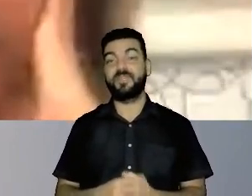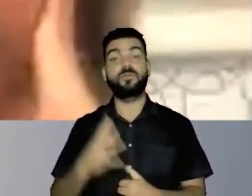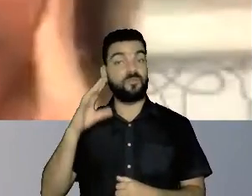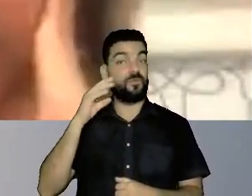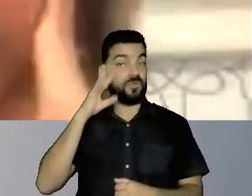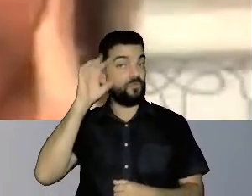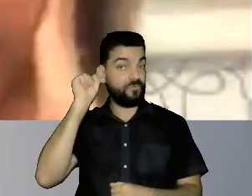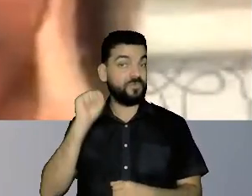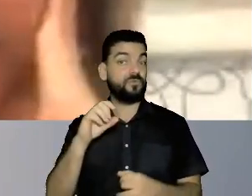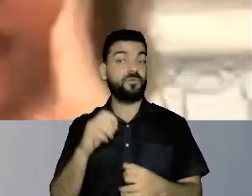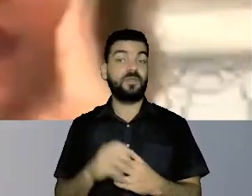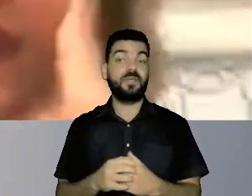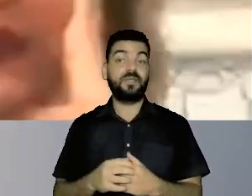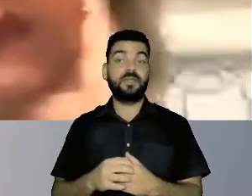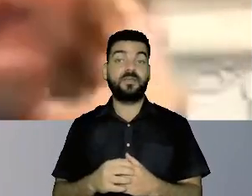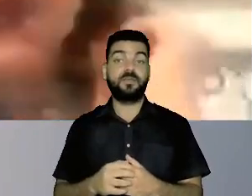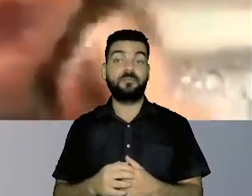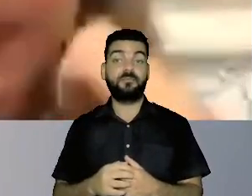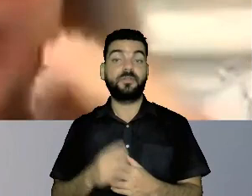correndo.